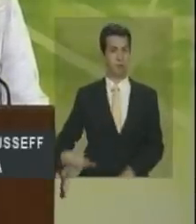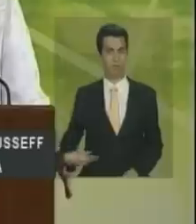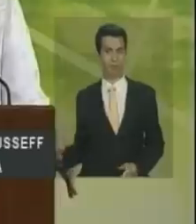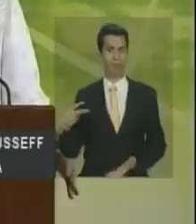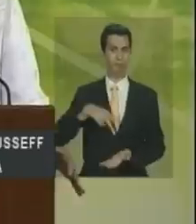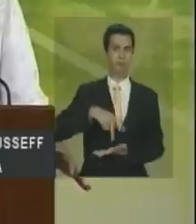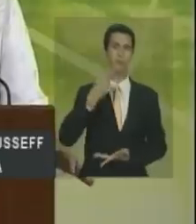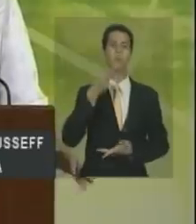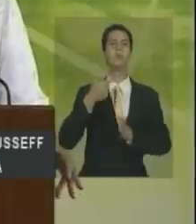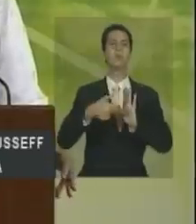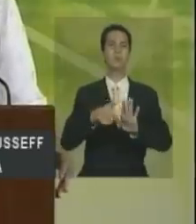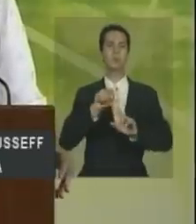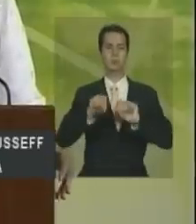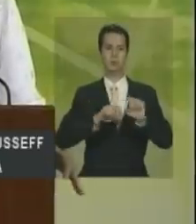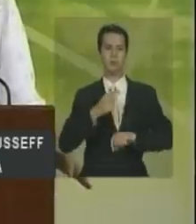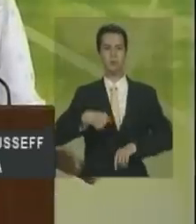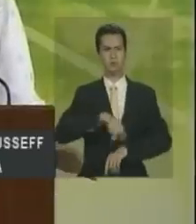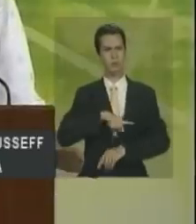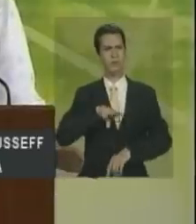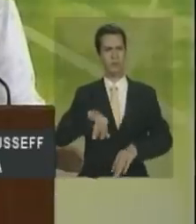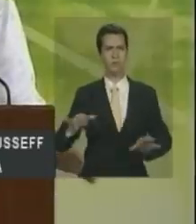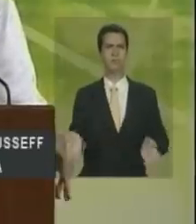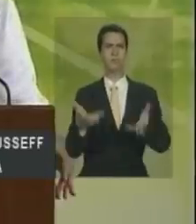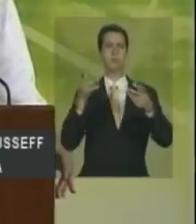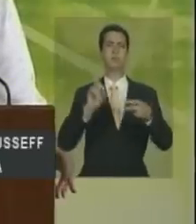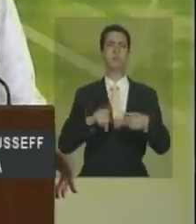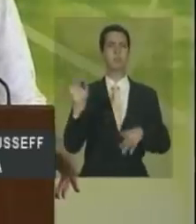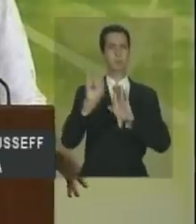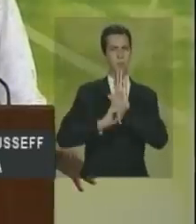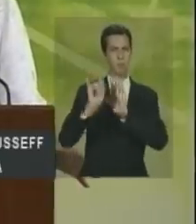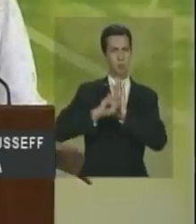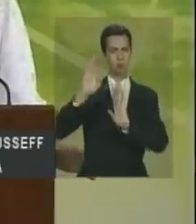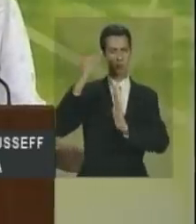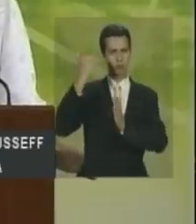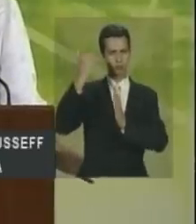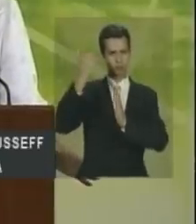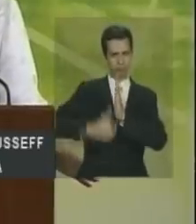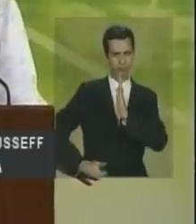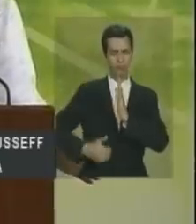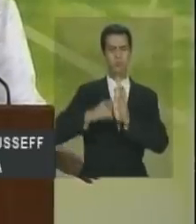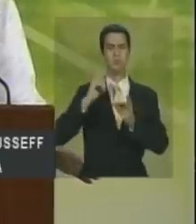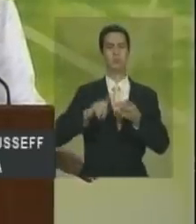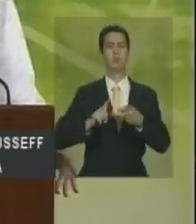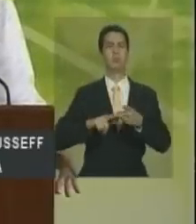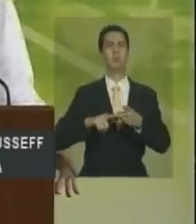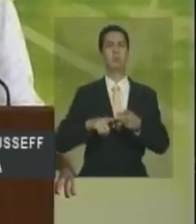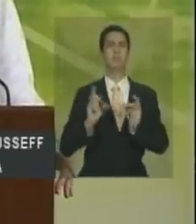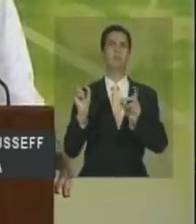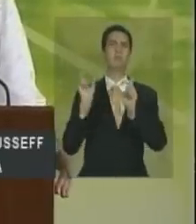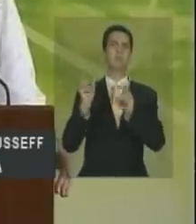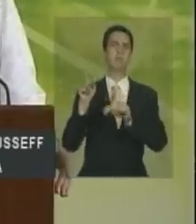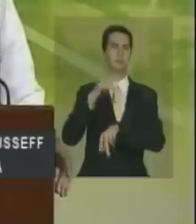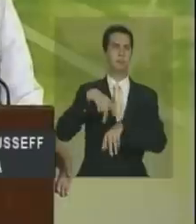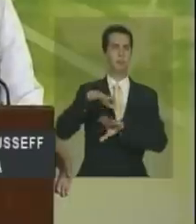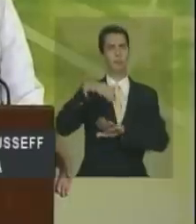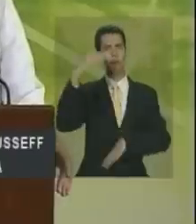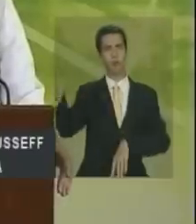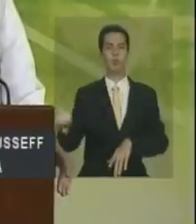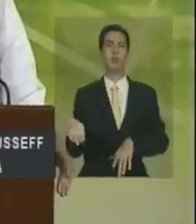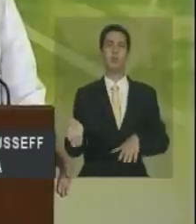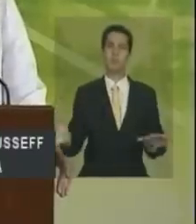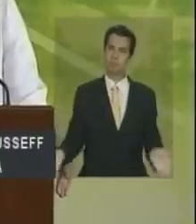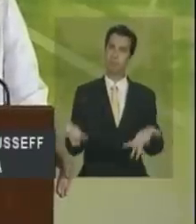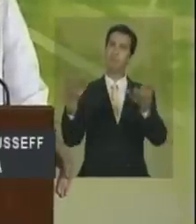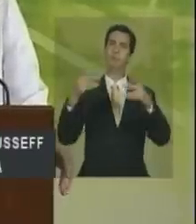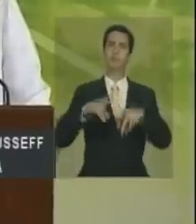aqui instrumentos creditícios, vamos fazer desonerações, vamos estimular as exportações para que as